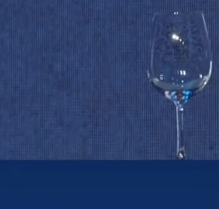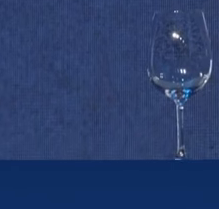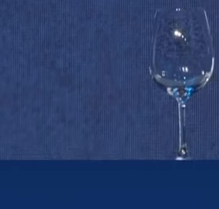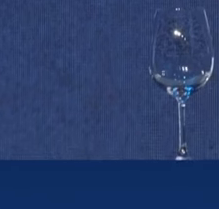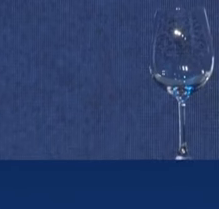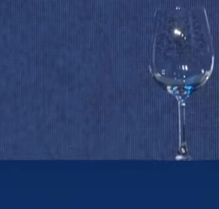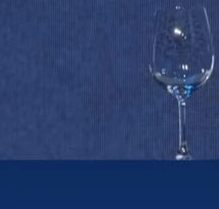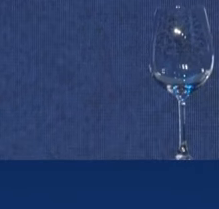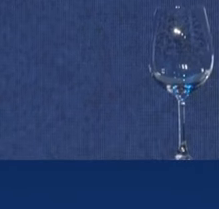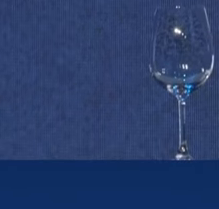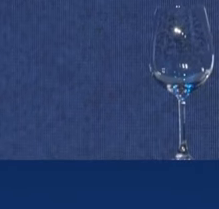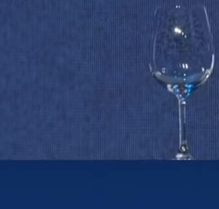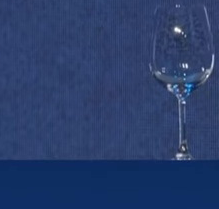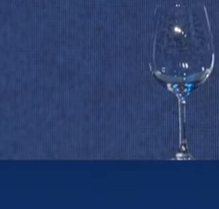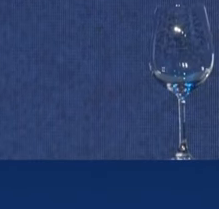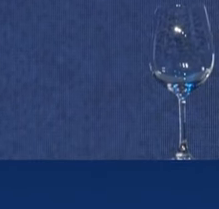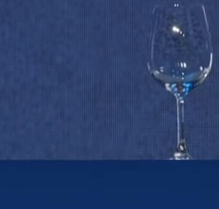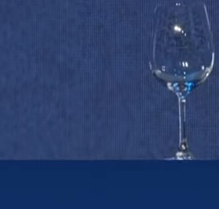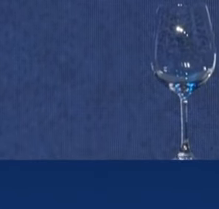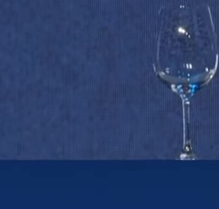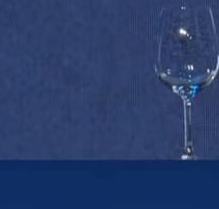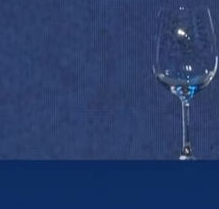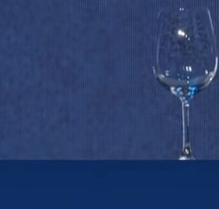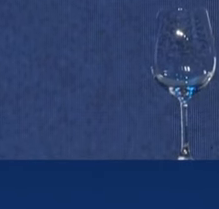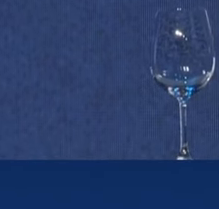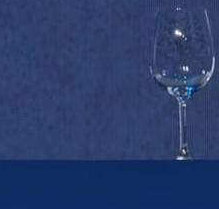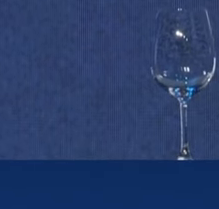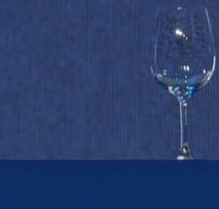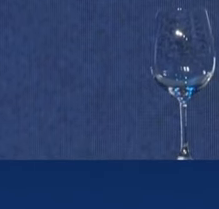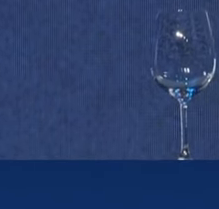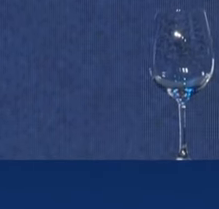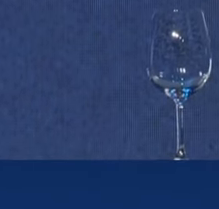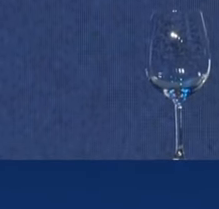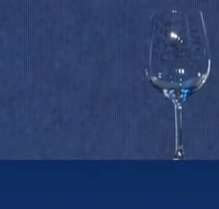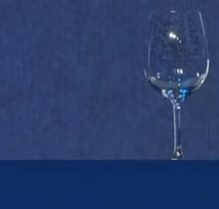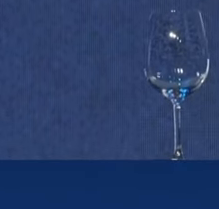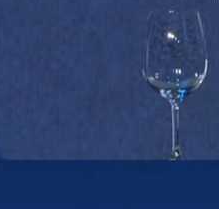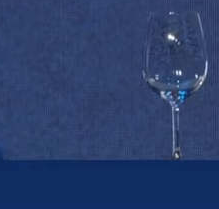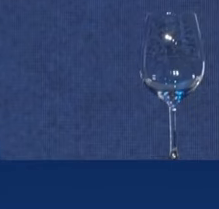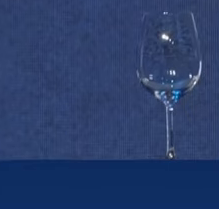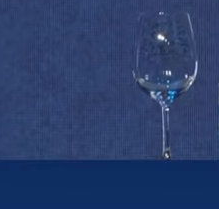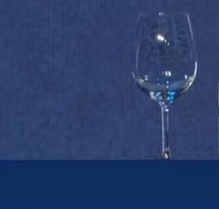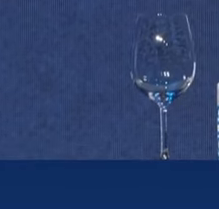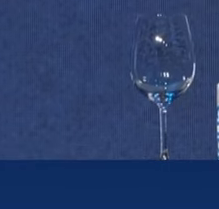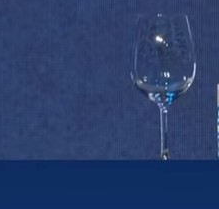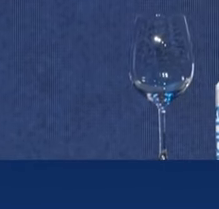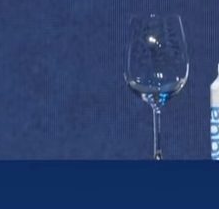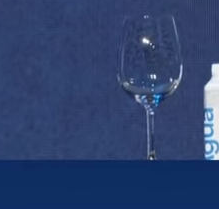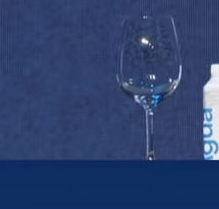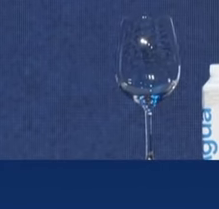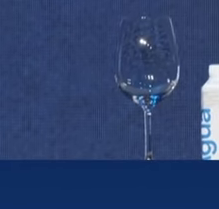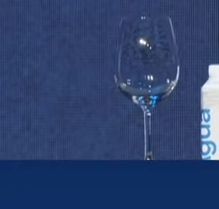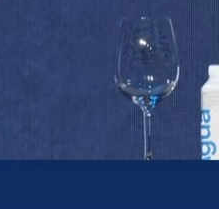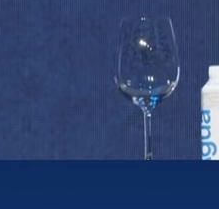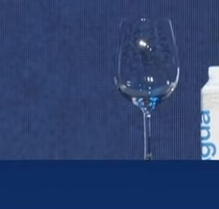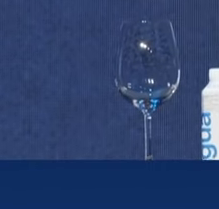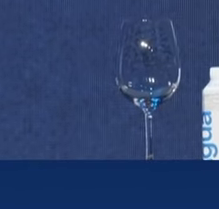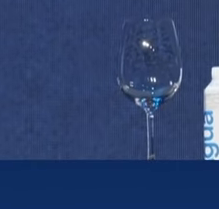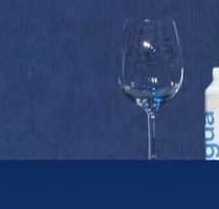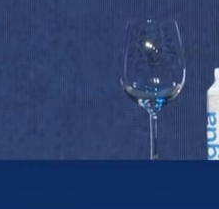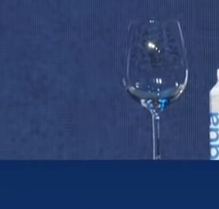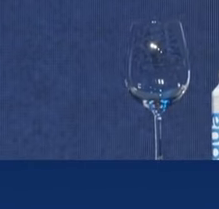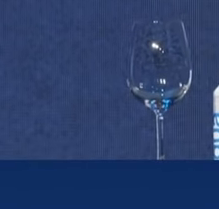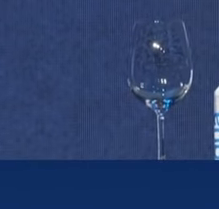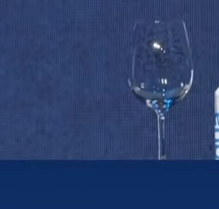mas é um tópico muito brasileiro. É um tópico muito relevante, diria, por dois motivos. Primeiro, que o Brasil tem uma